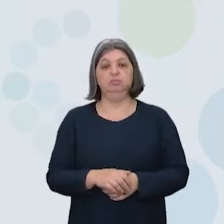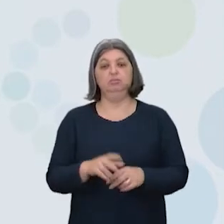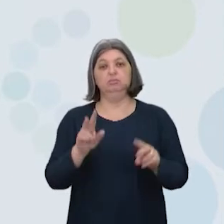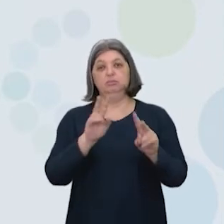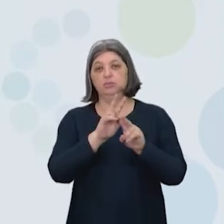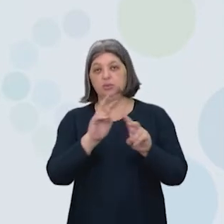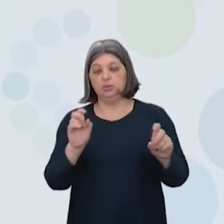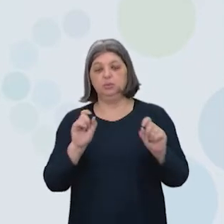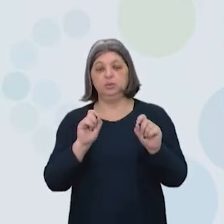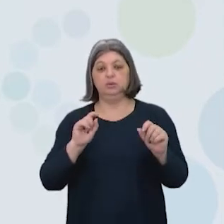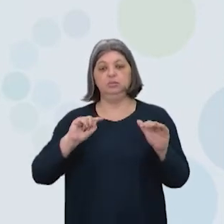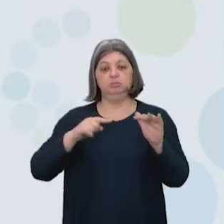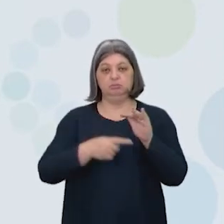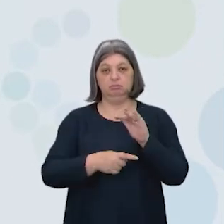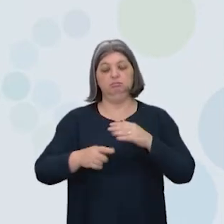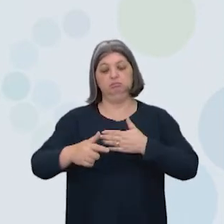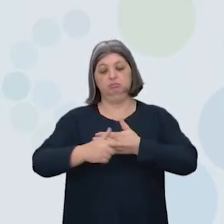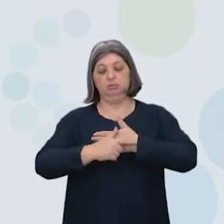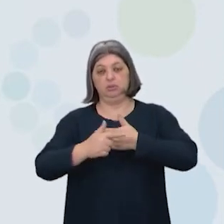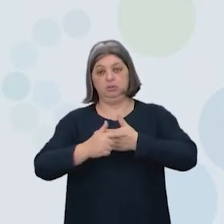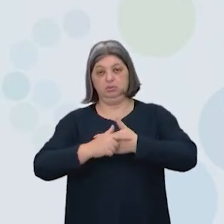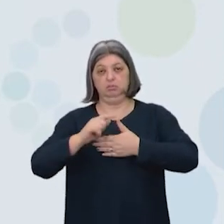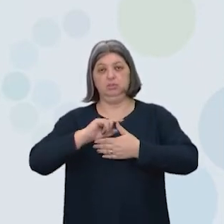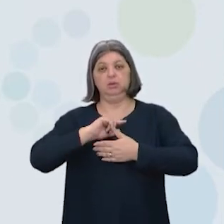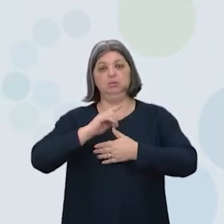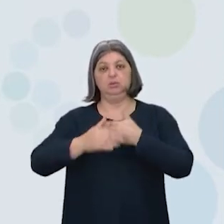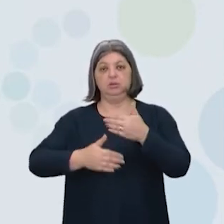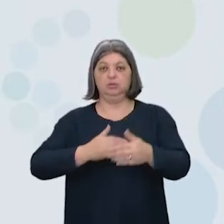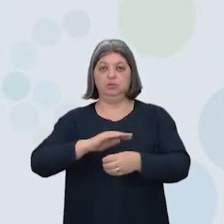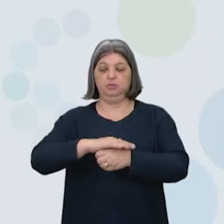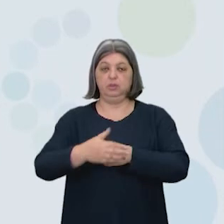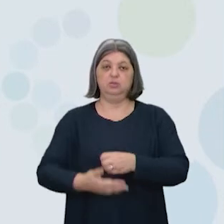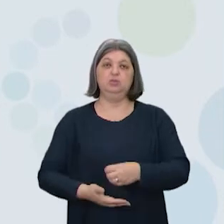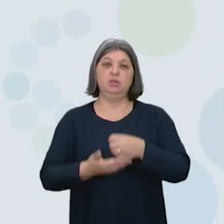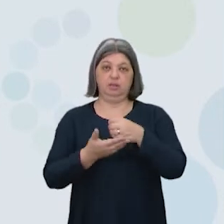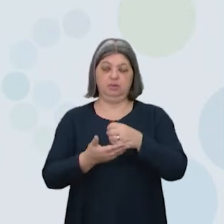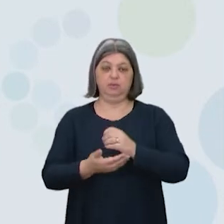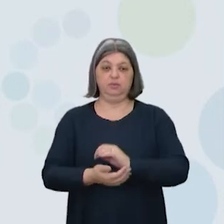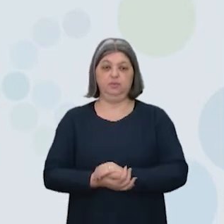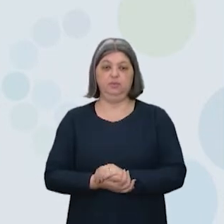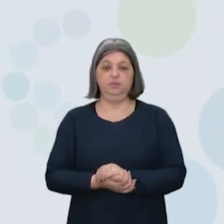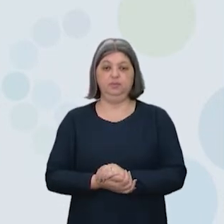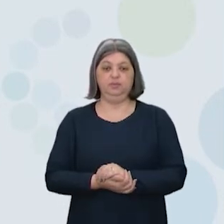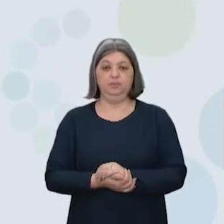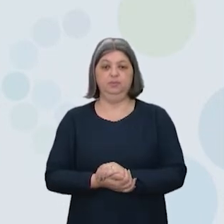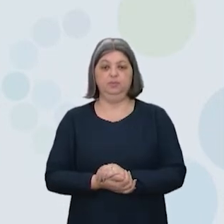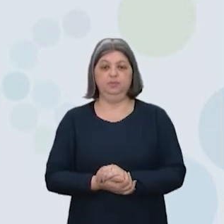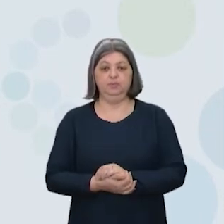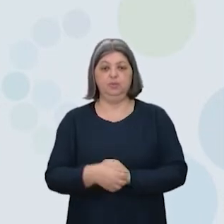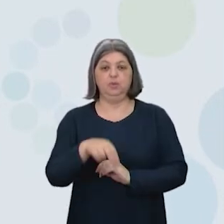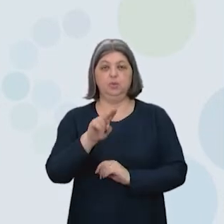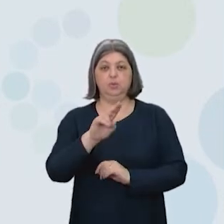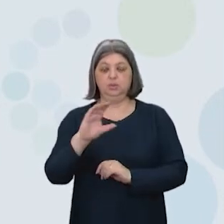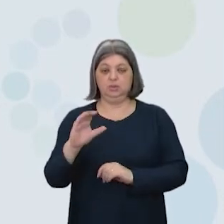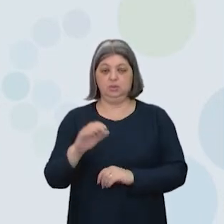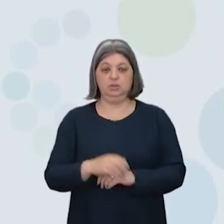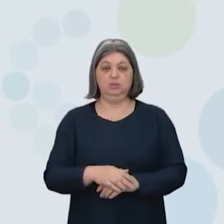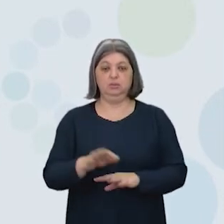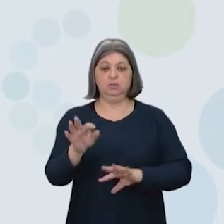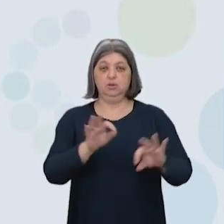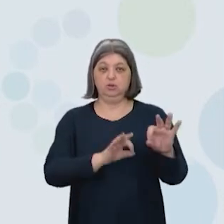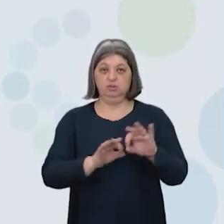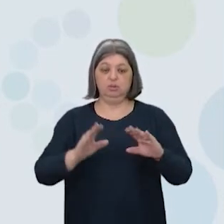aprofundamento, meu papel no desenvolvimento sustentável. A unidade curricular é Projeto